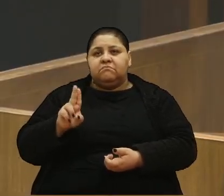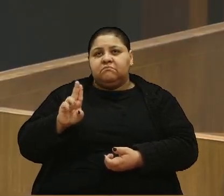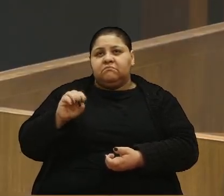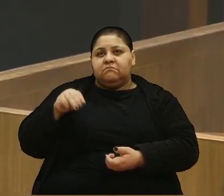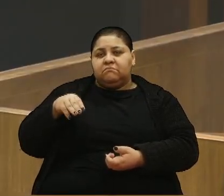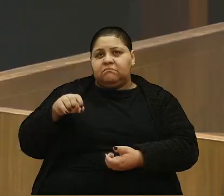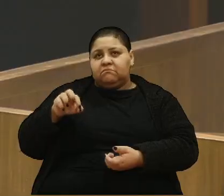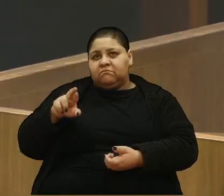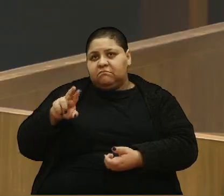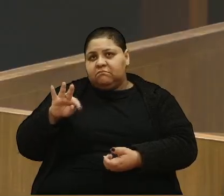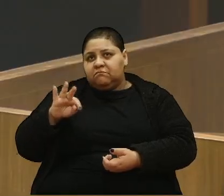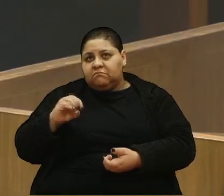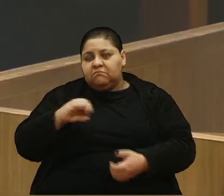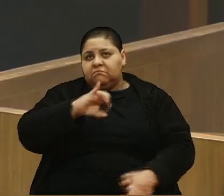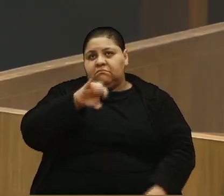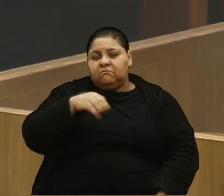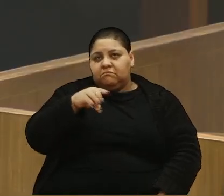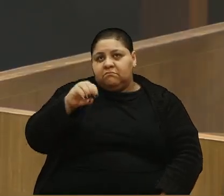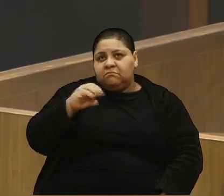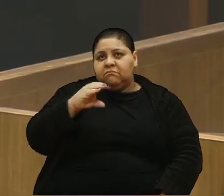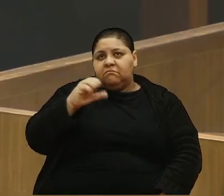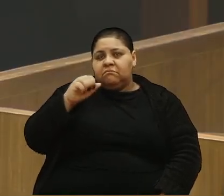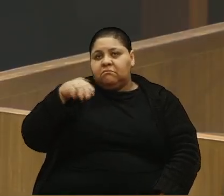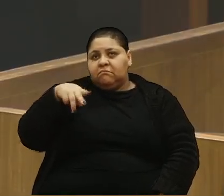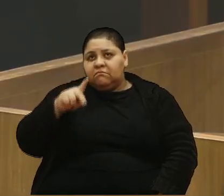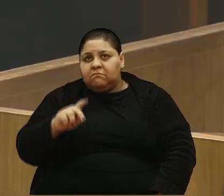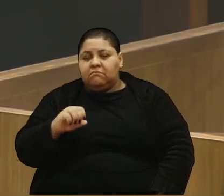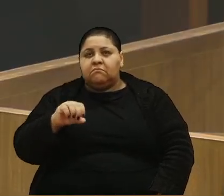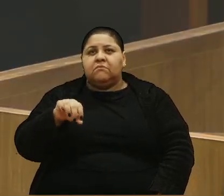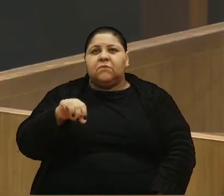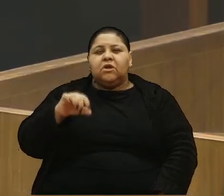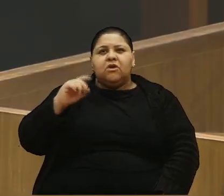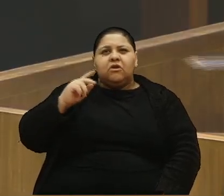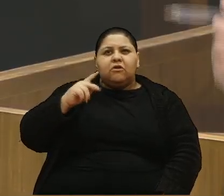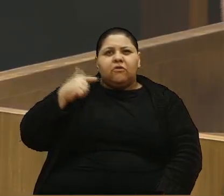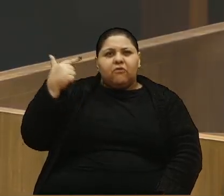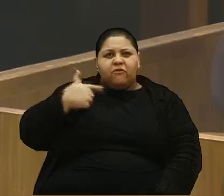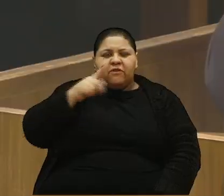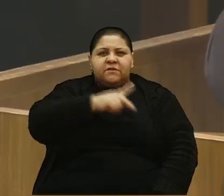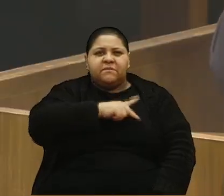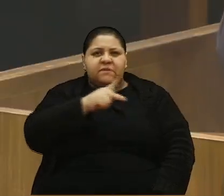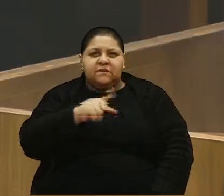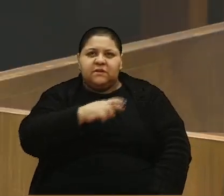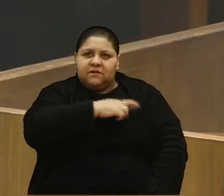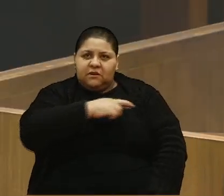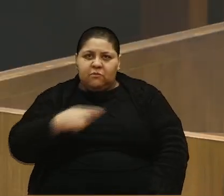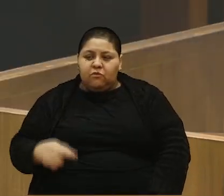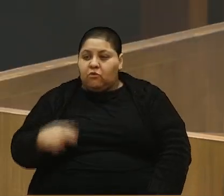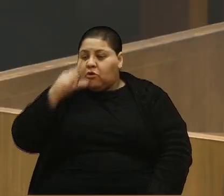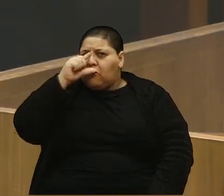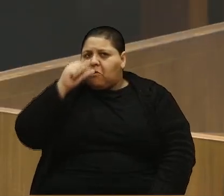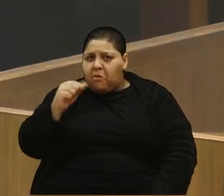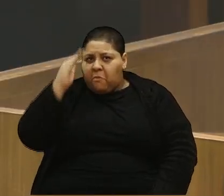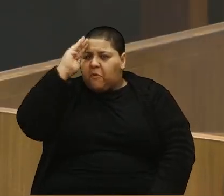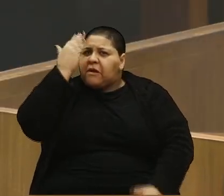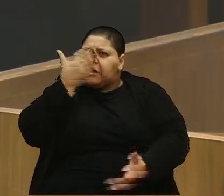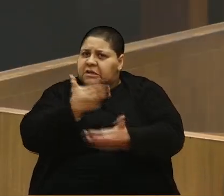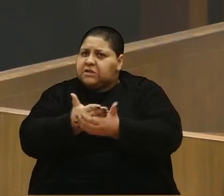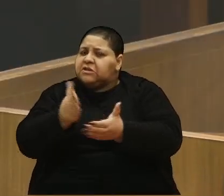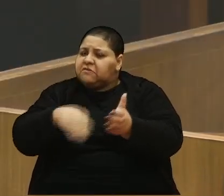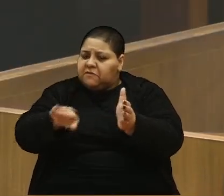João Campos e com o nosso vice-presidente da República, Alckmin, que deve vir daqui uns dias a Caxias, né, trazer